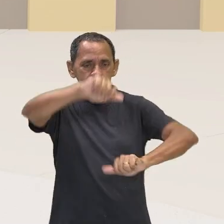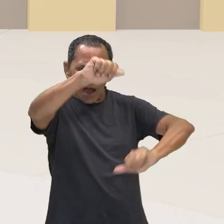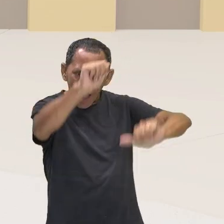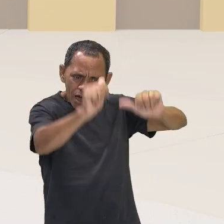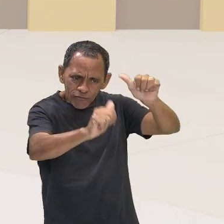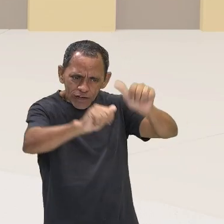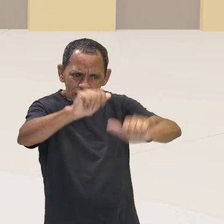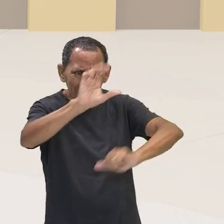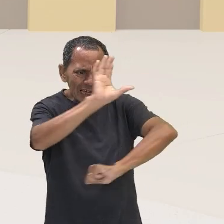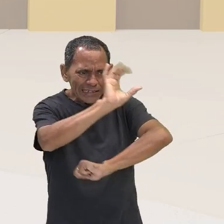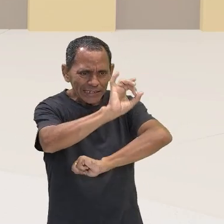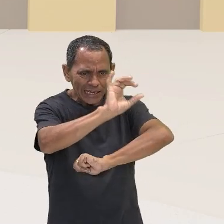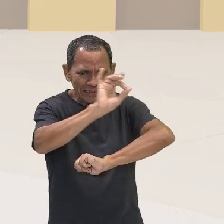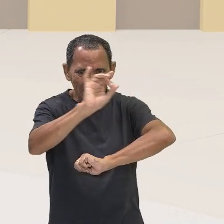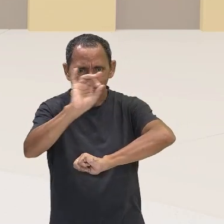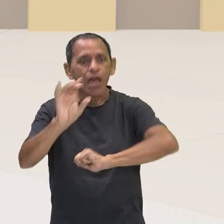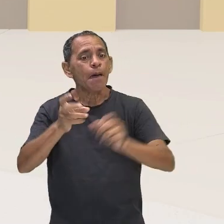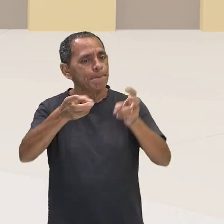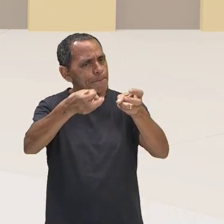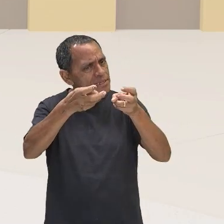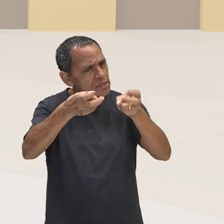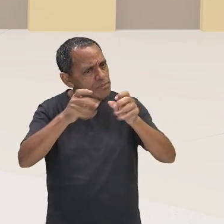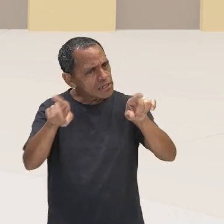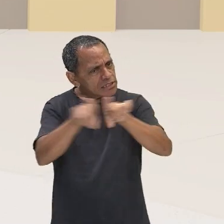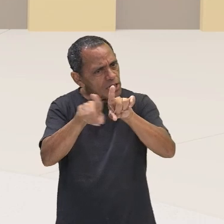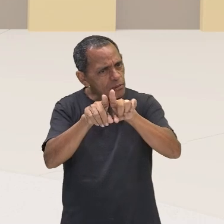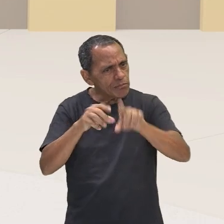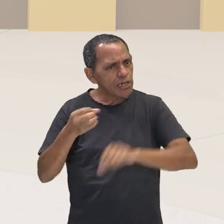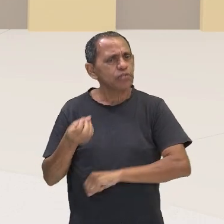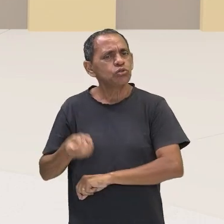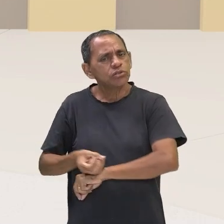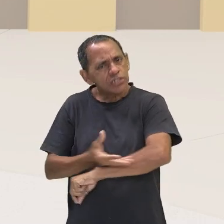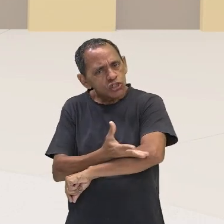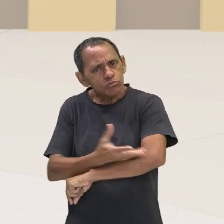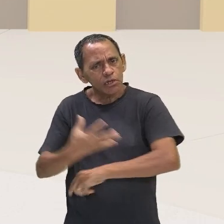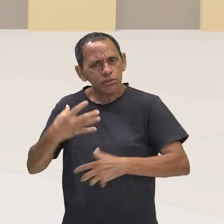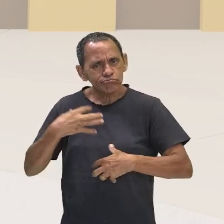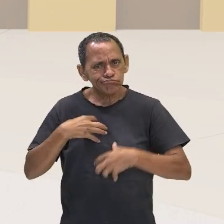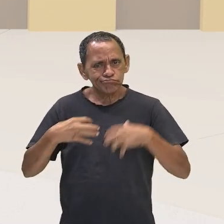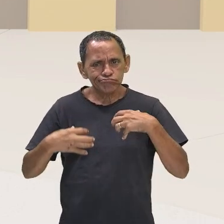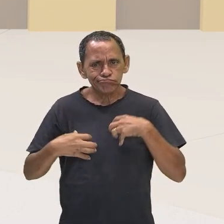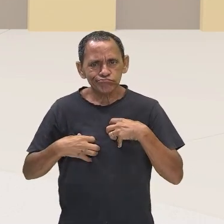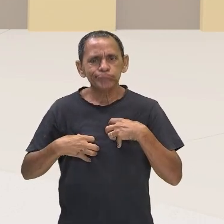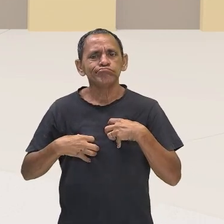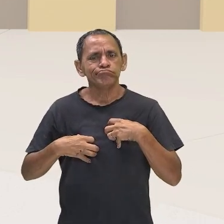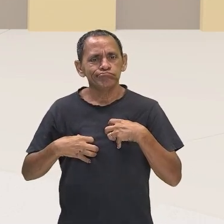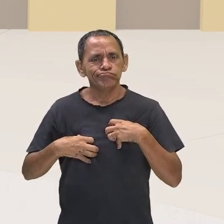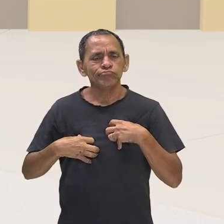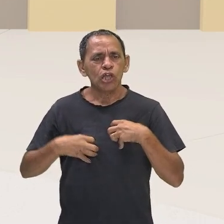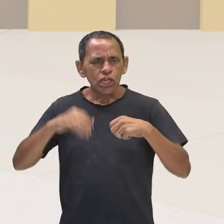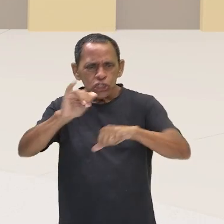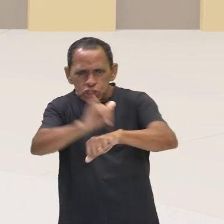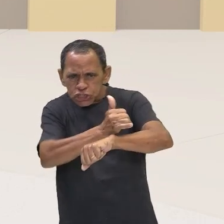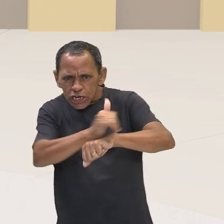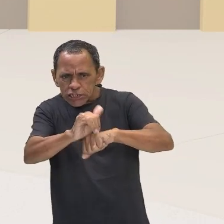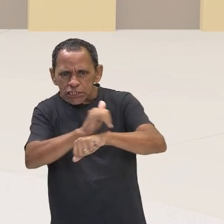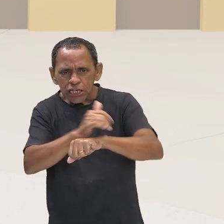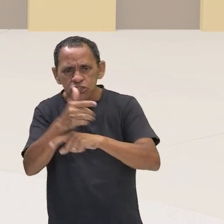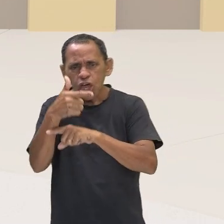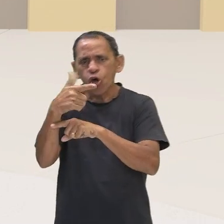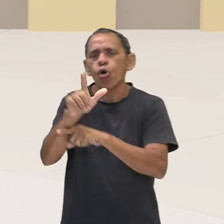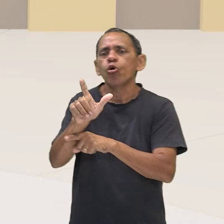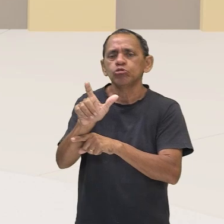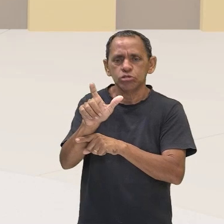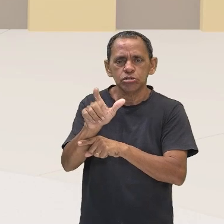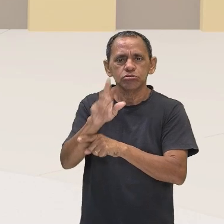eu consigo perceber os meus sentimentos, né? Processar e a partir daí